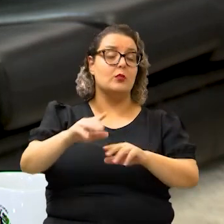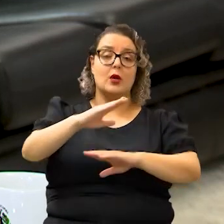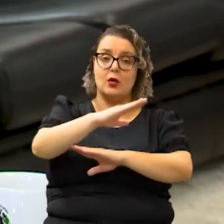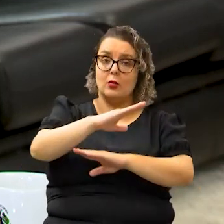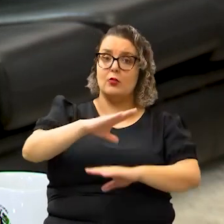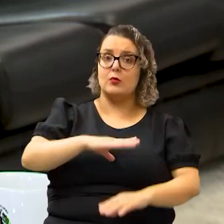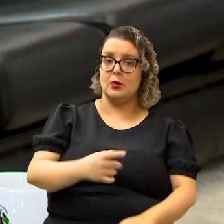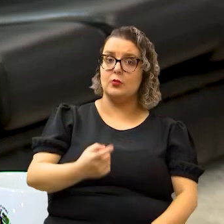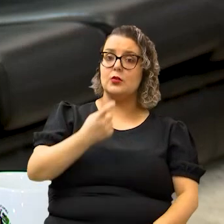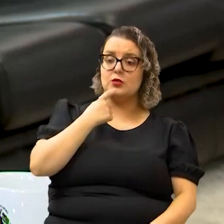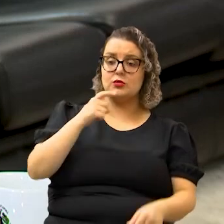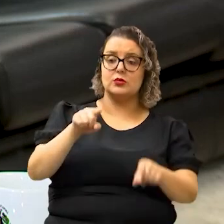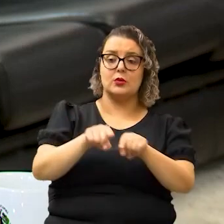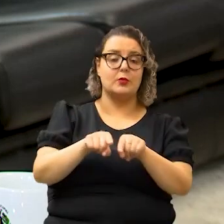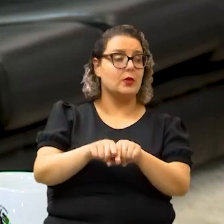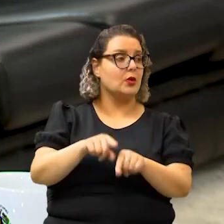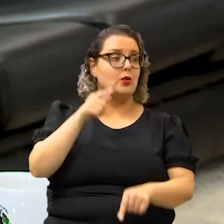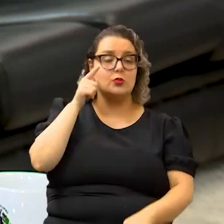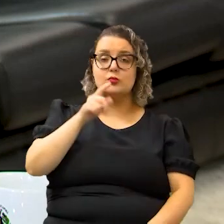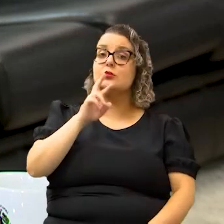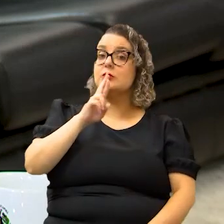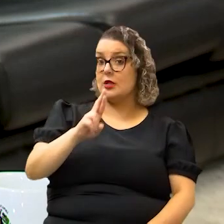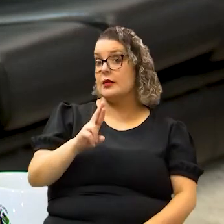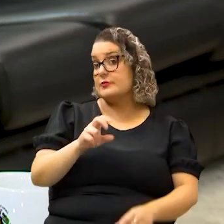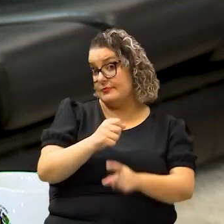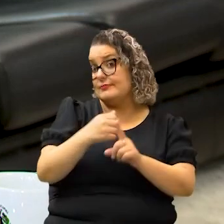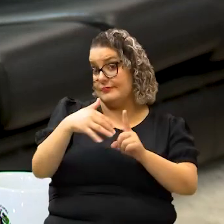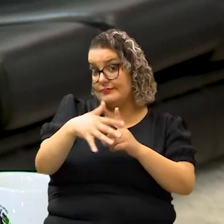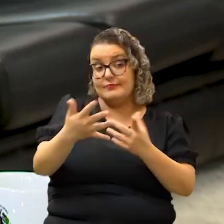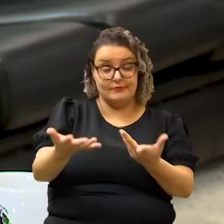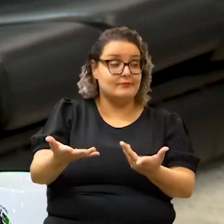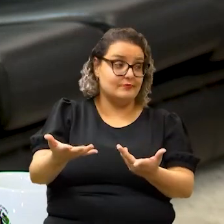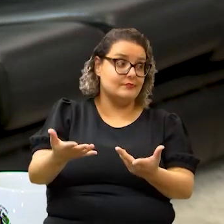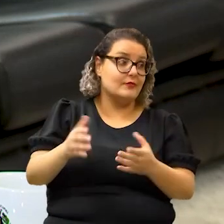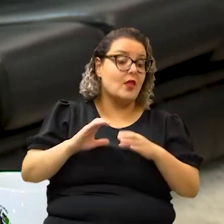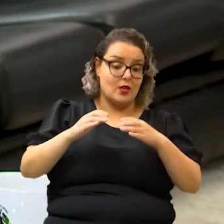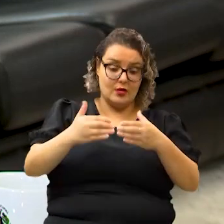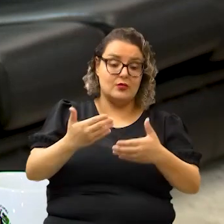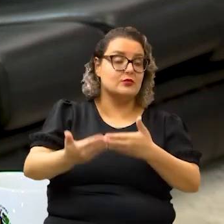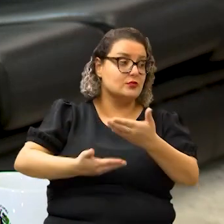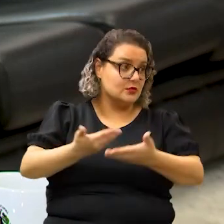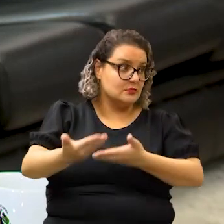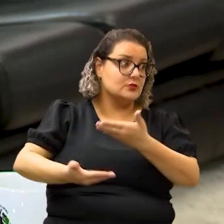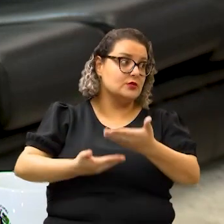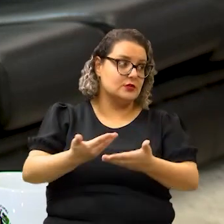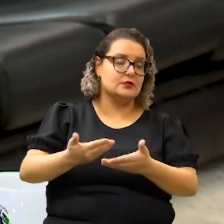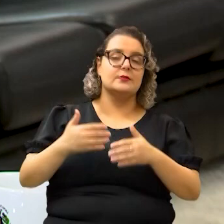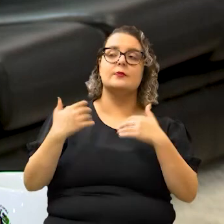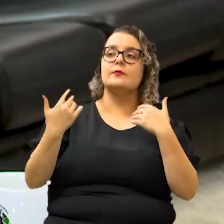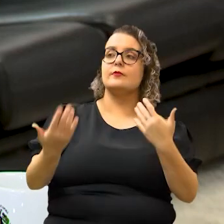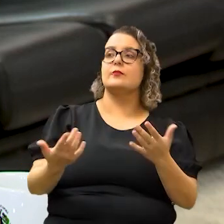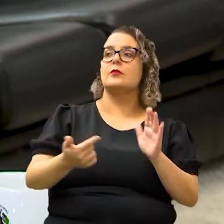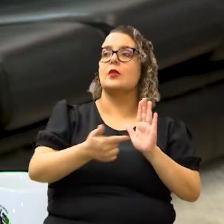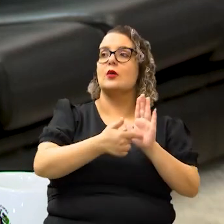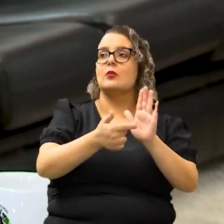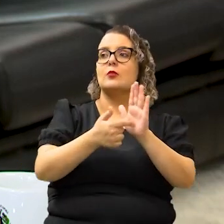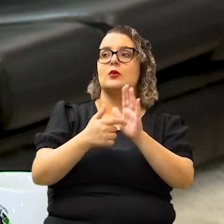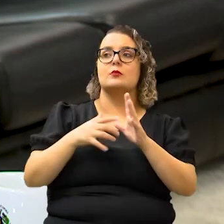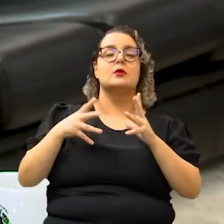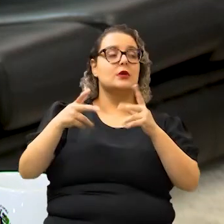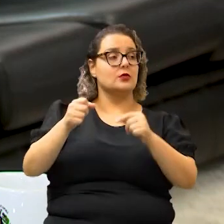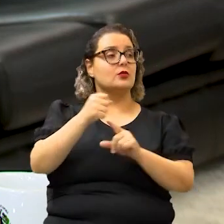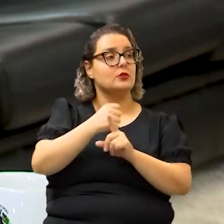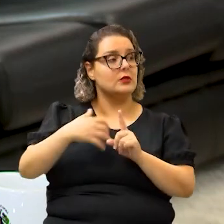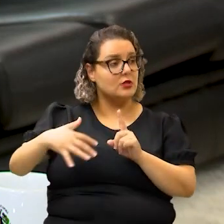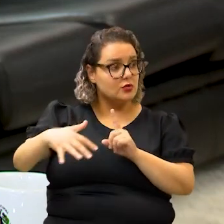poder legislativo, a Câmara Municipal só consegue dar resposta à sociedade através do seu corpo de servidores. Então, a